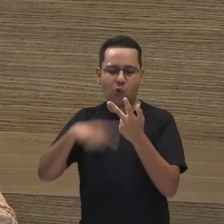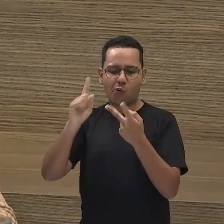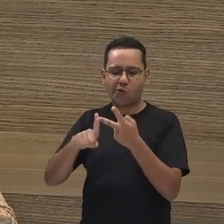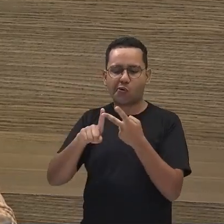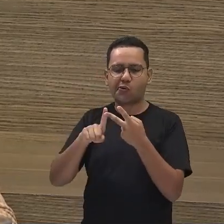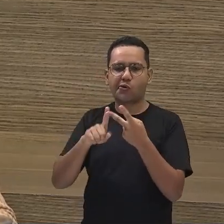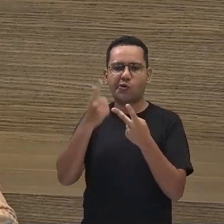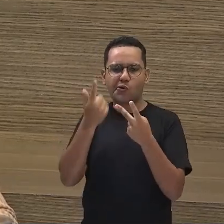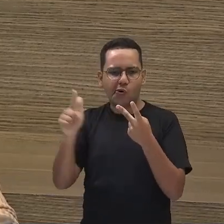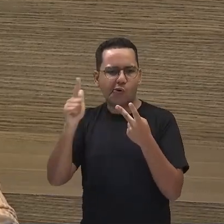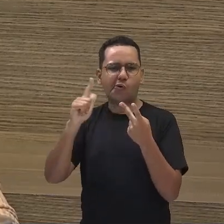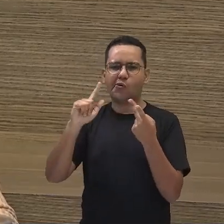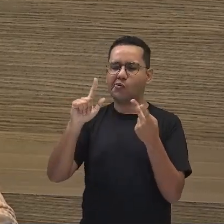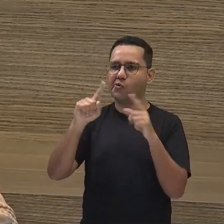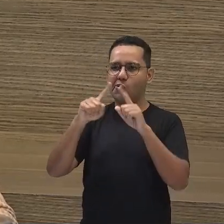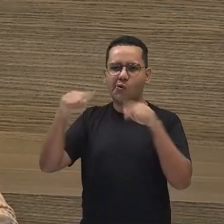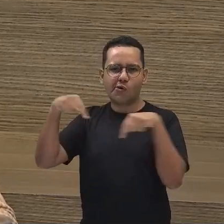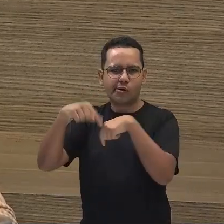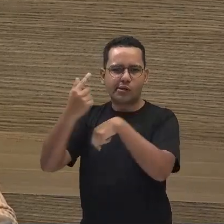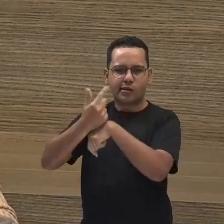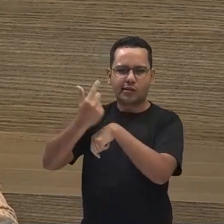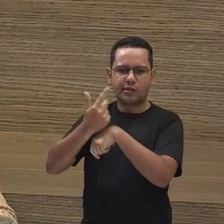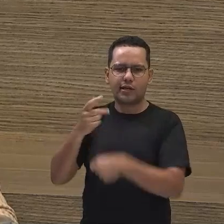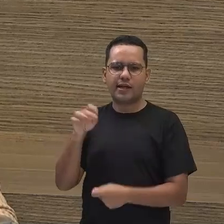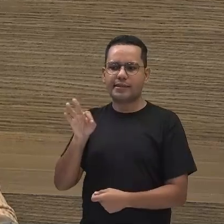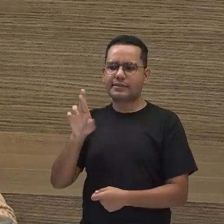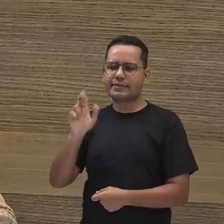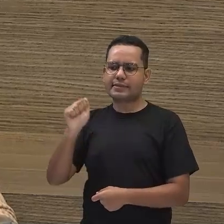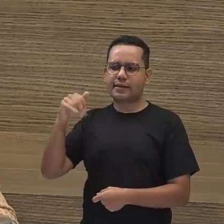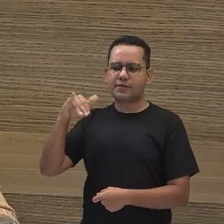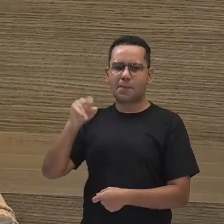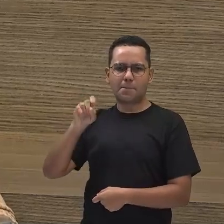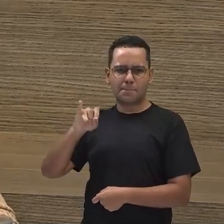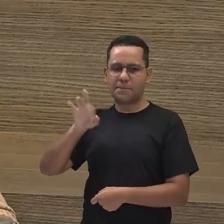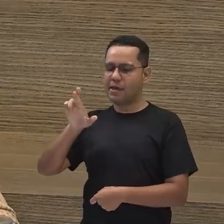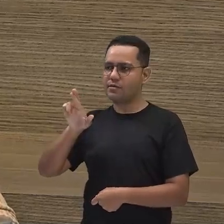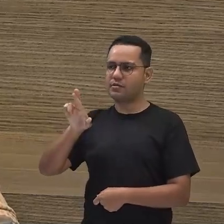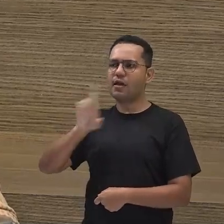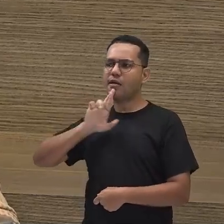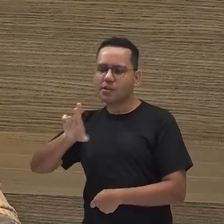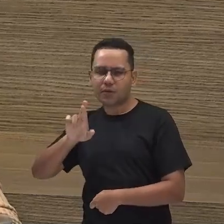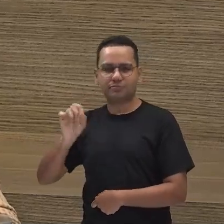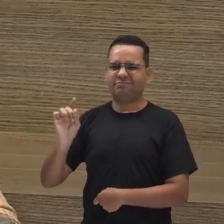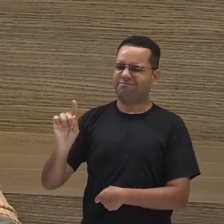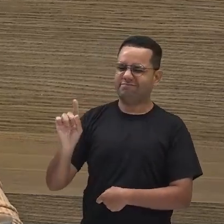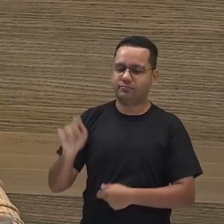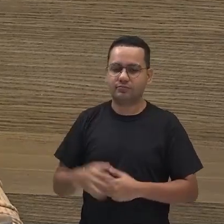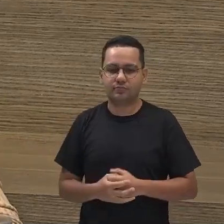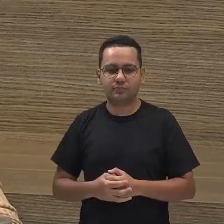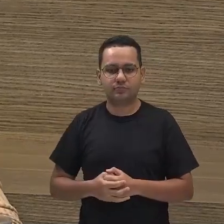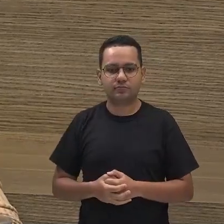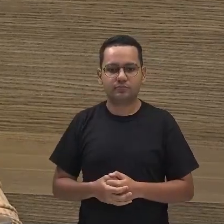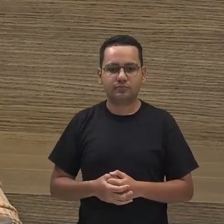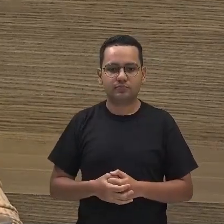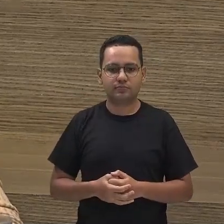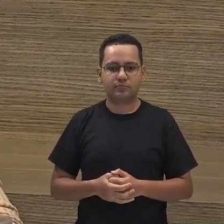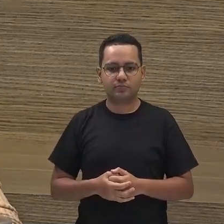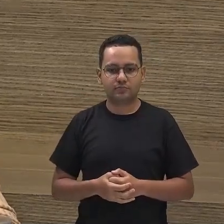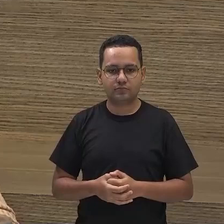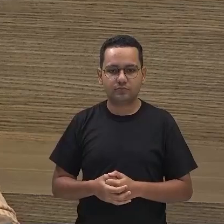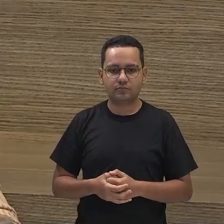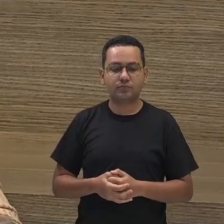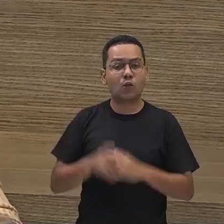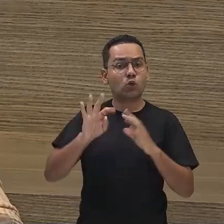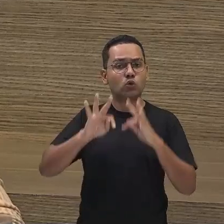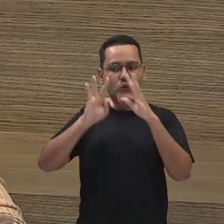me transmite. O transmite ele não responde, tá? A gente vai já verificar essa situação. Mas o atende, o suporte, os professores, todos